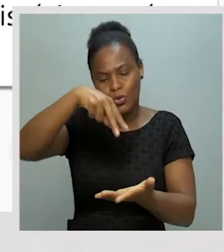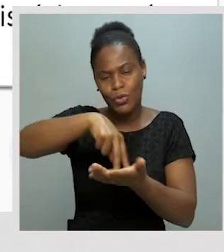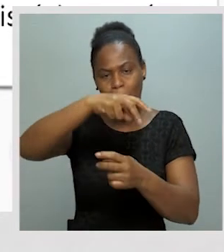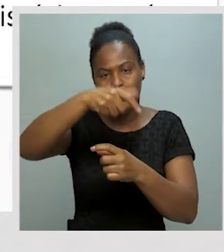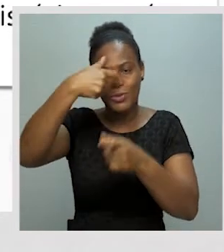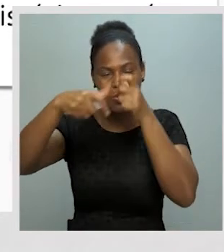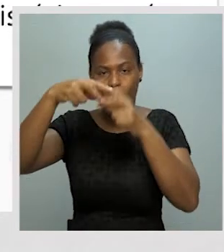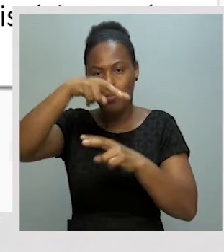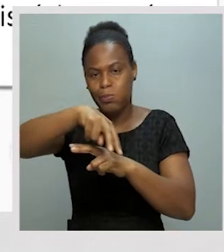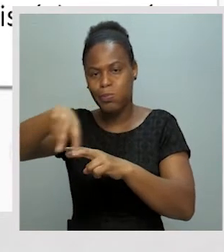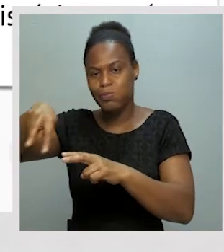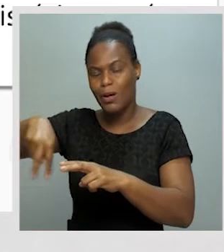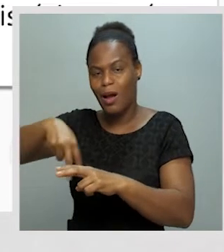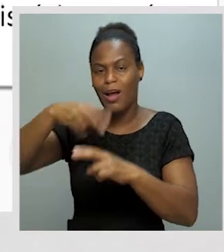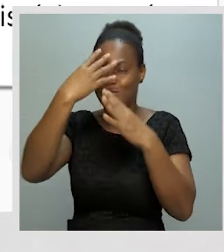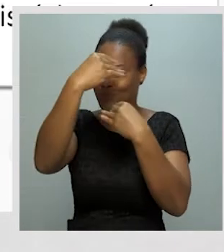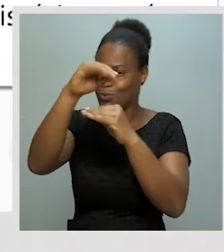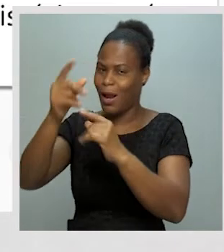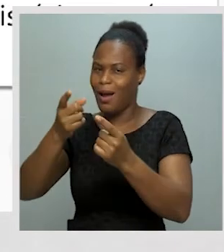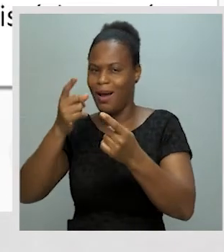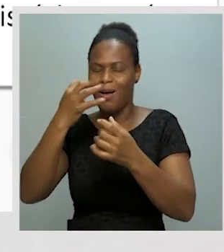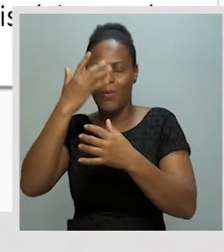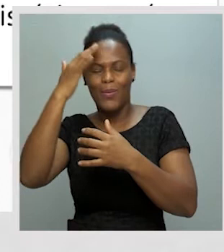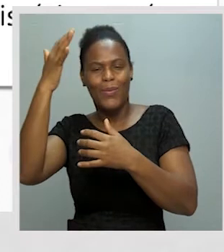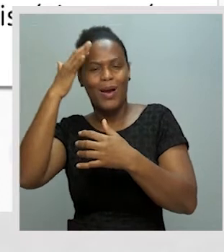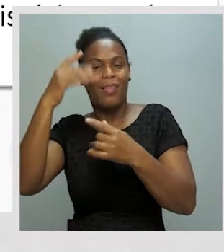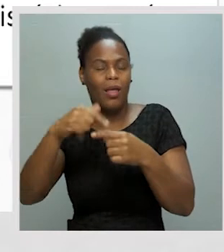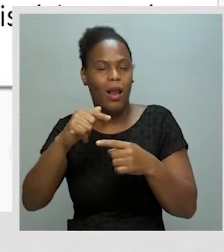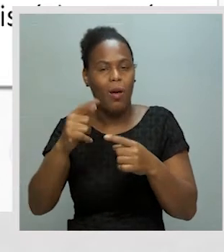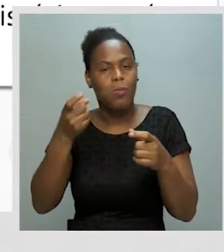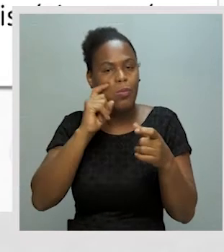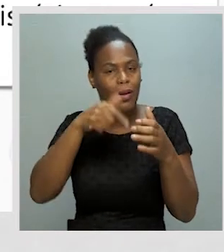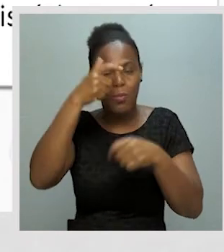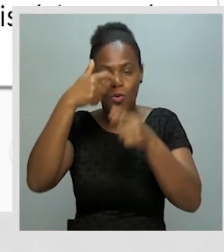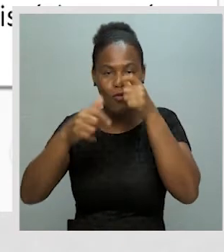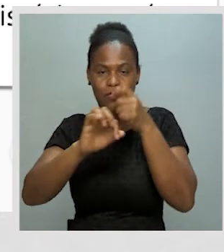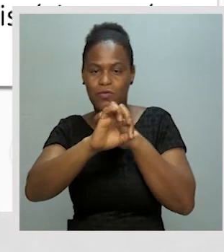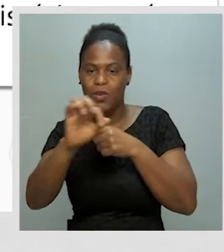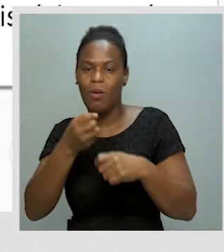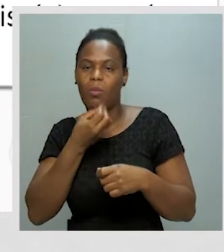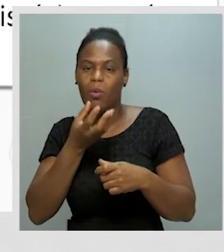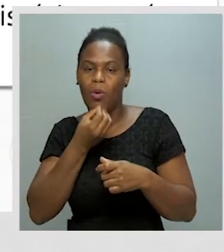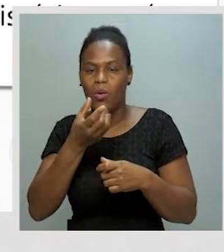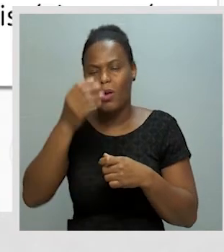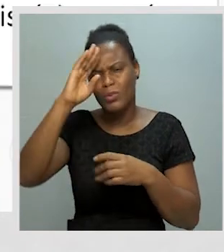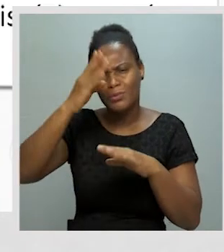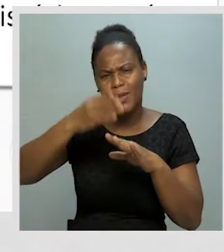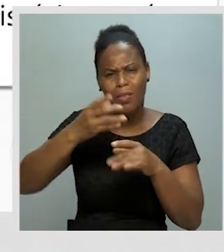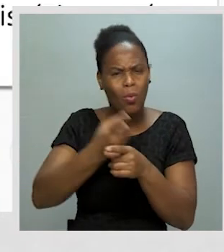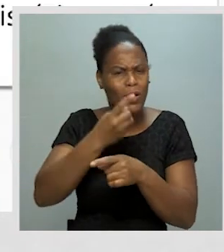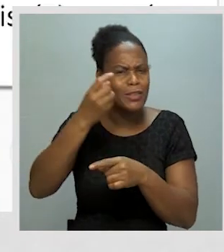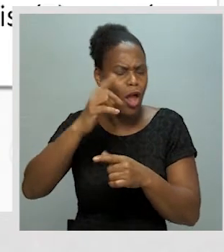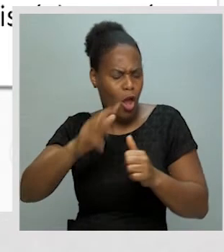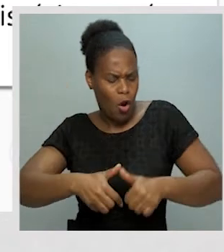ensina e distrai. Ele possui a guarda da memória de seu povo, conta acontecimentos e feitos heróicos